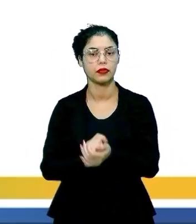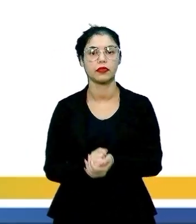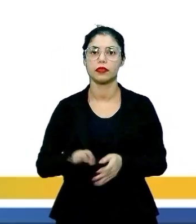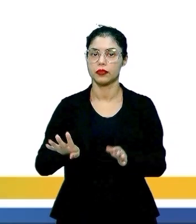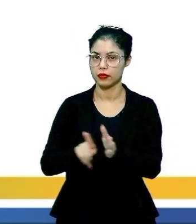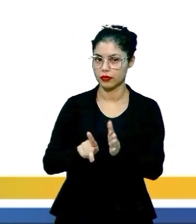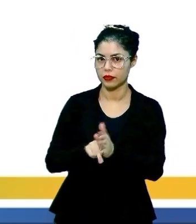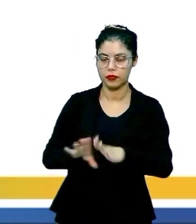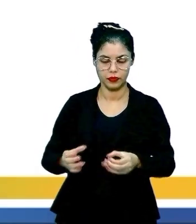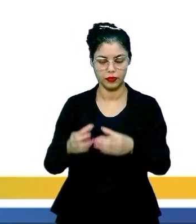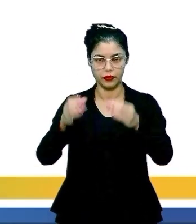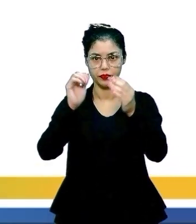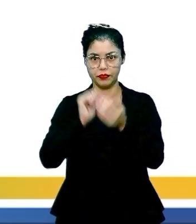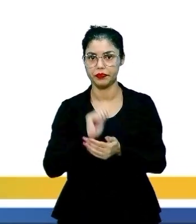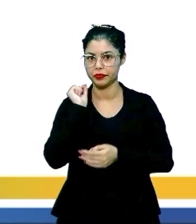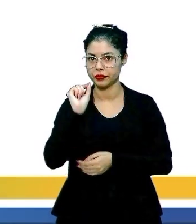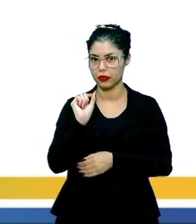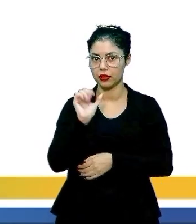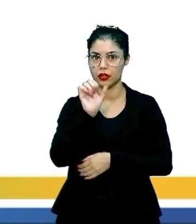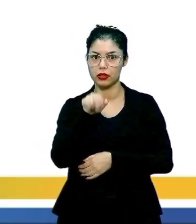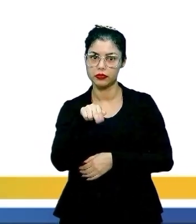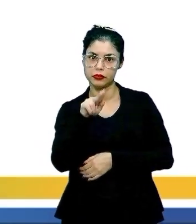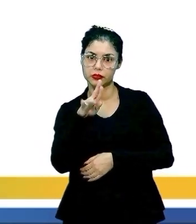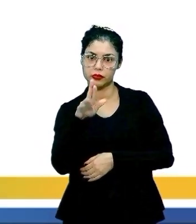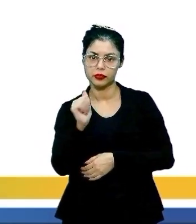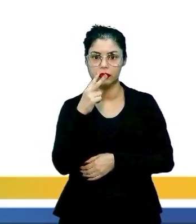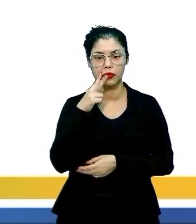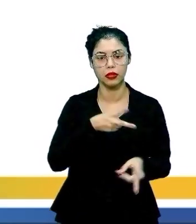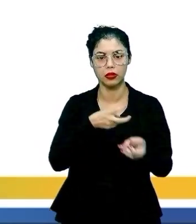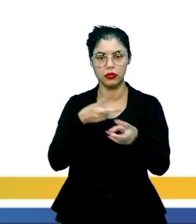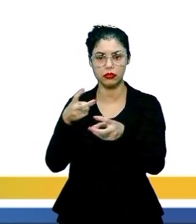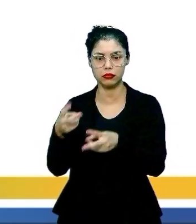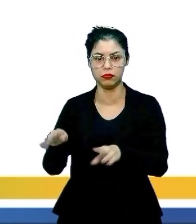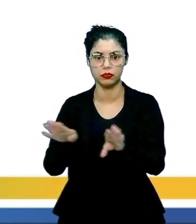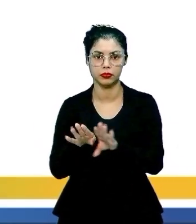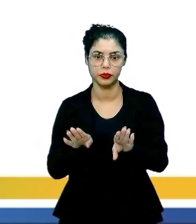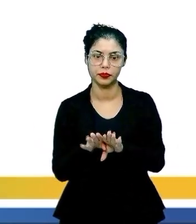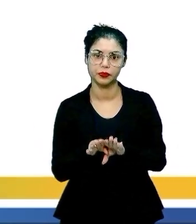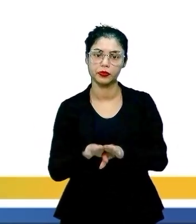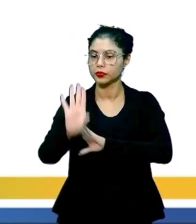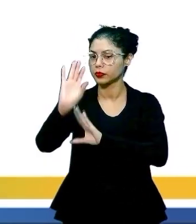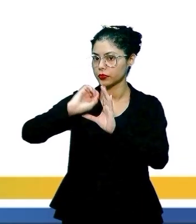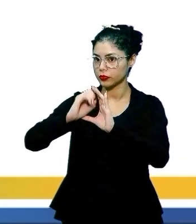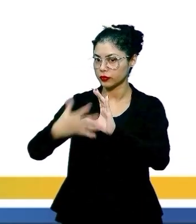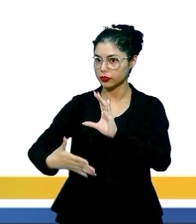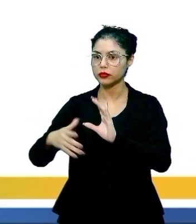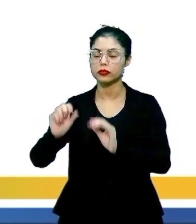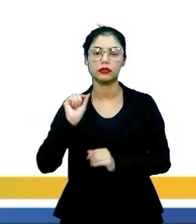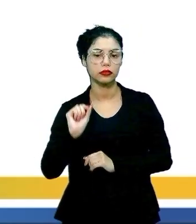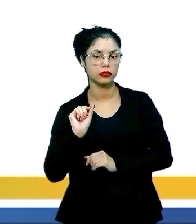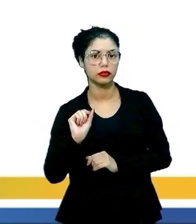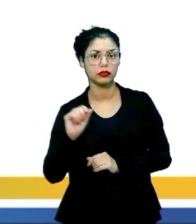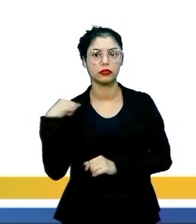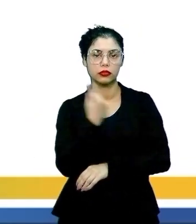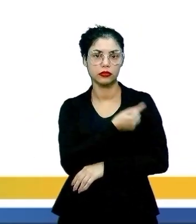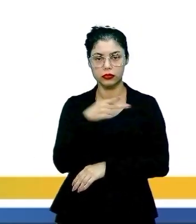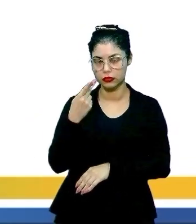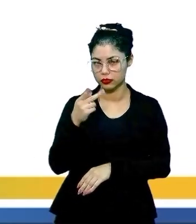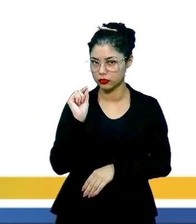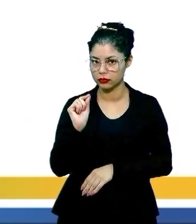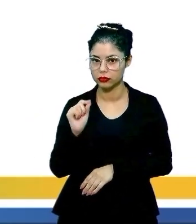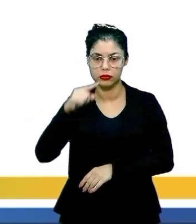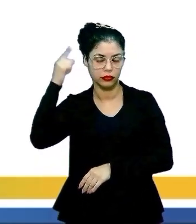da primeira capela, que é a Santa Ceia. Gente, você observa que as características de Aleijadinho, que nós comentamos,